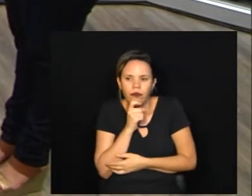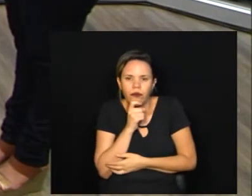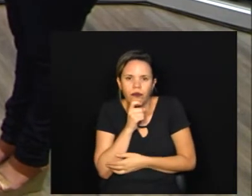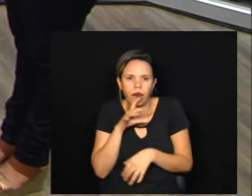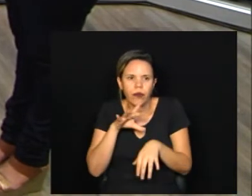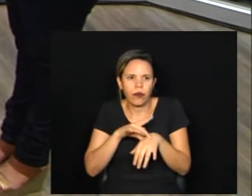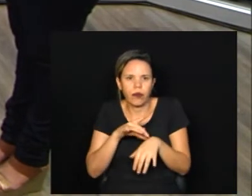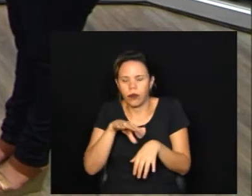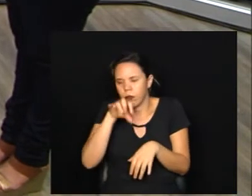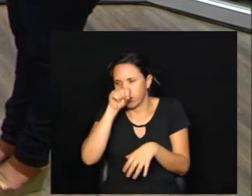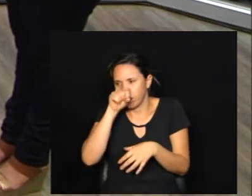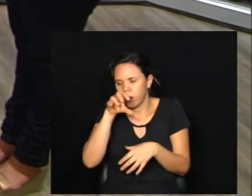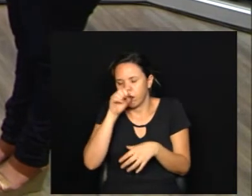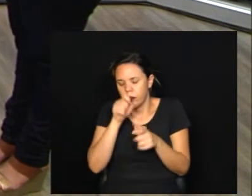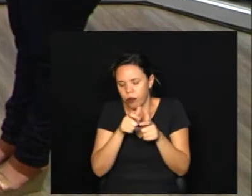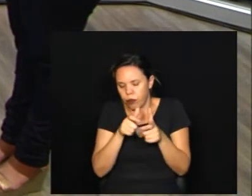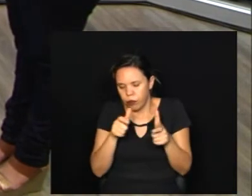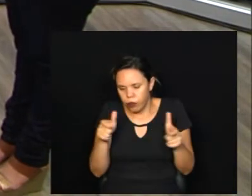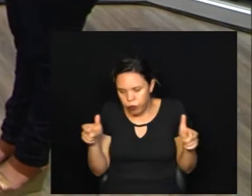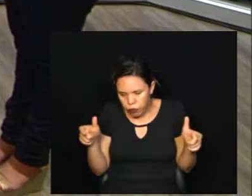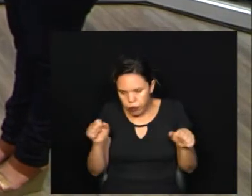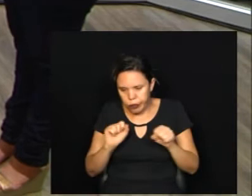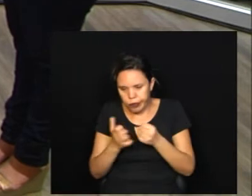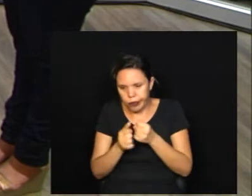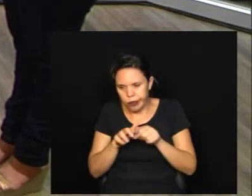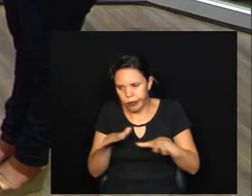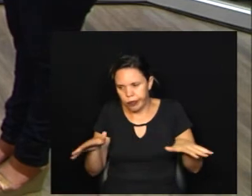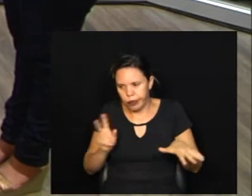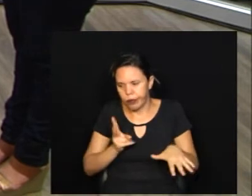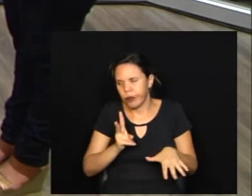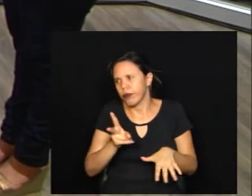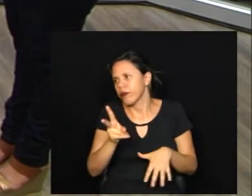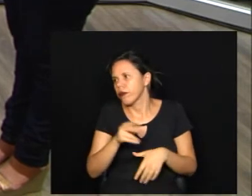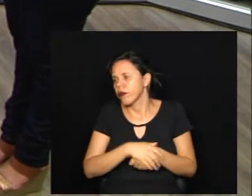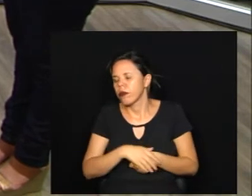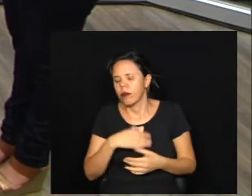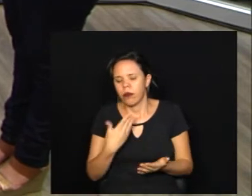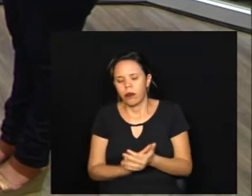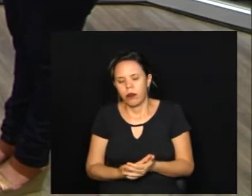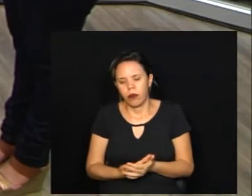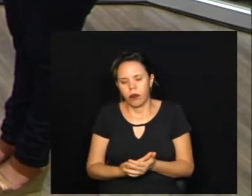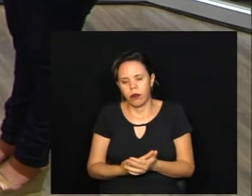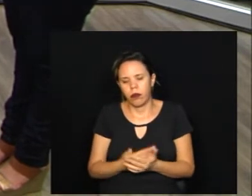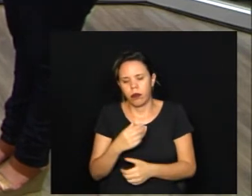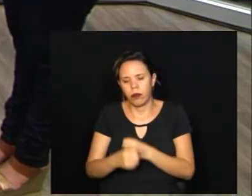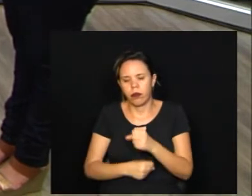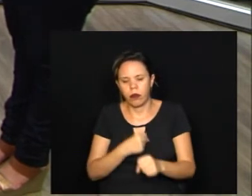doenças respiratórias aumentando, a pandemia permanecendo, até o meio do ano.